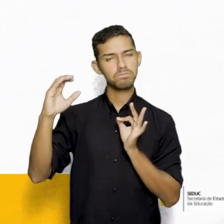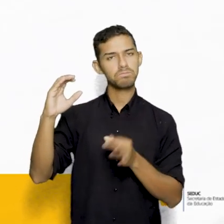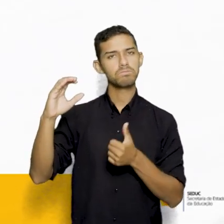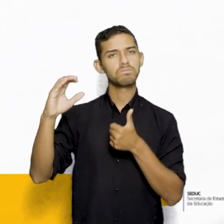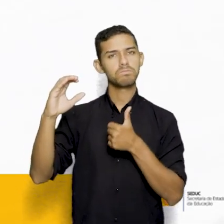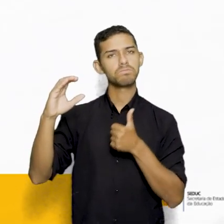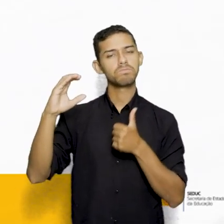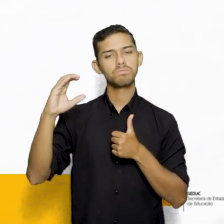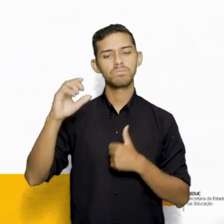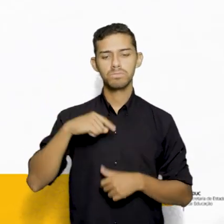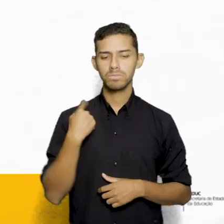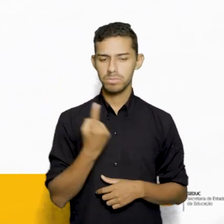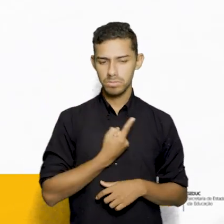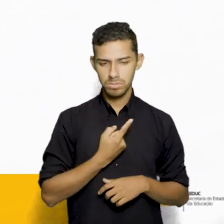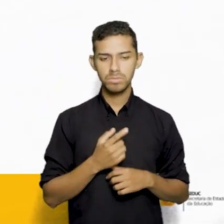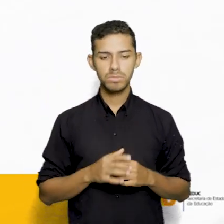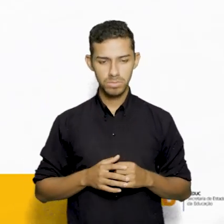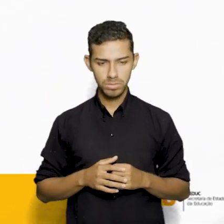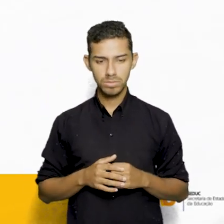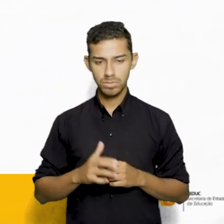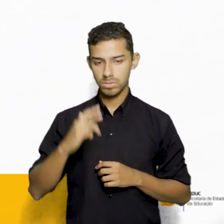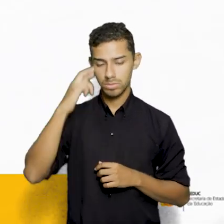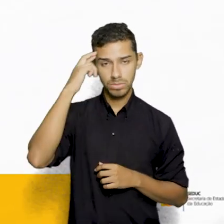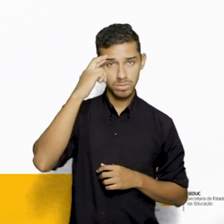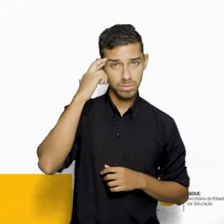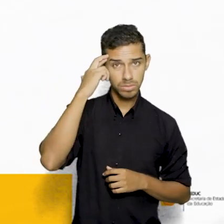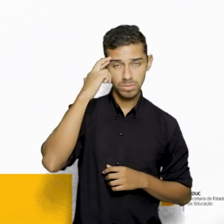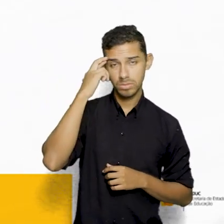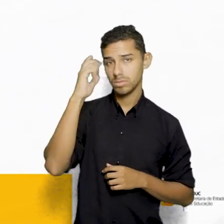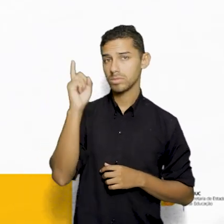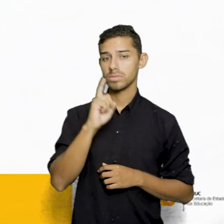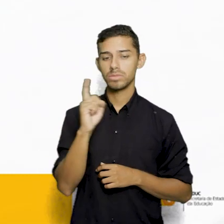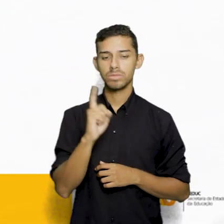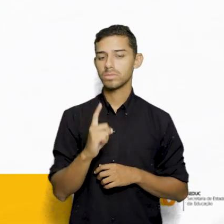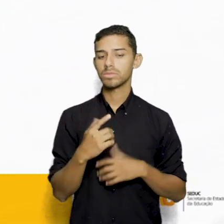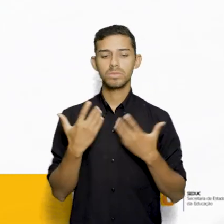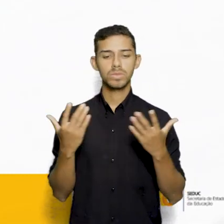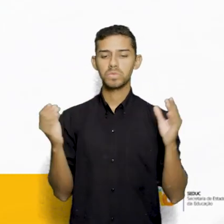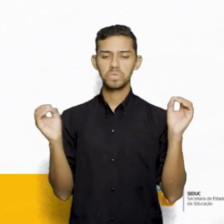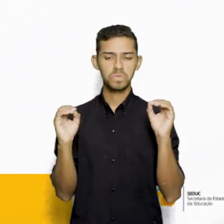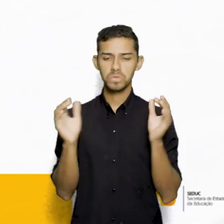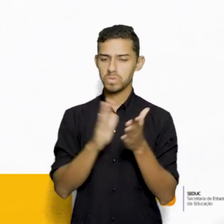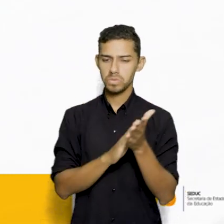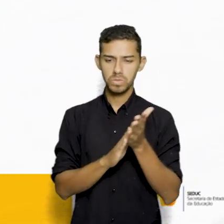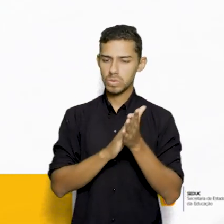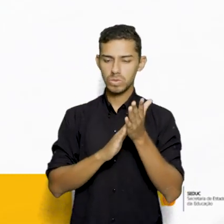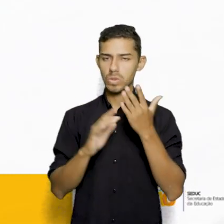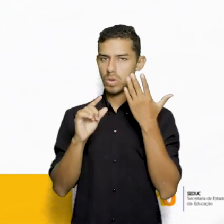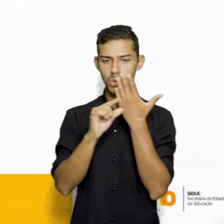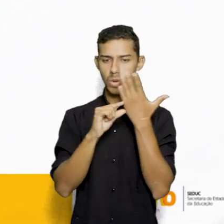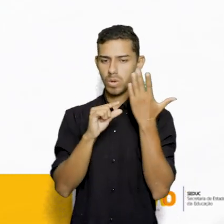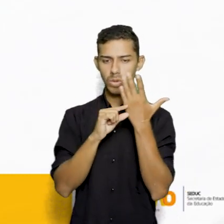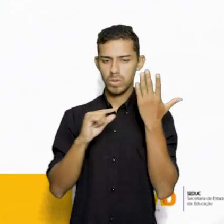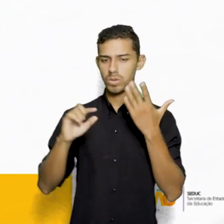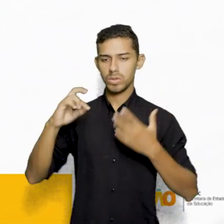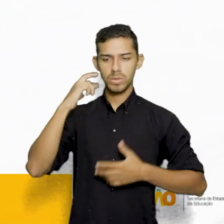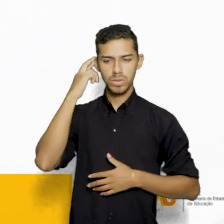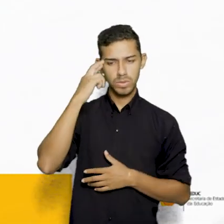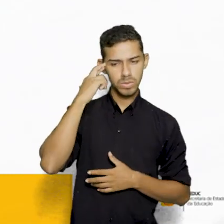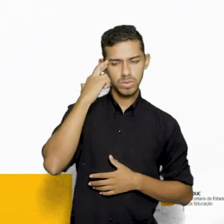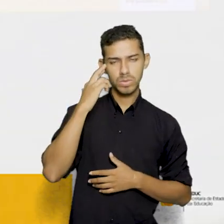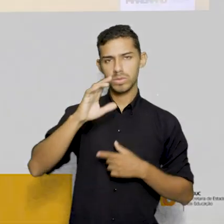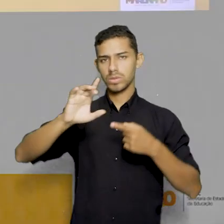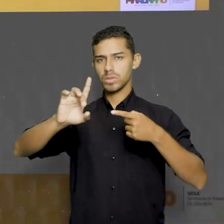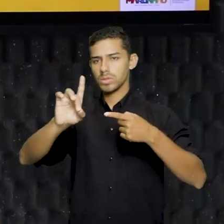bem construída para nós racionalista não filme jamais não é um autor racionalista racionalismo é